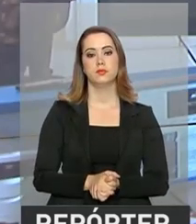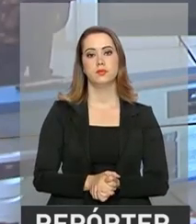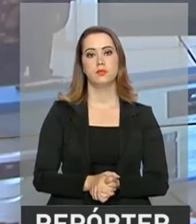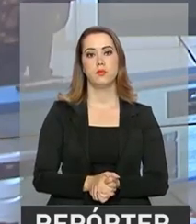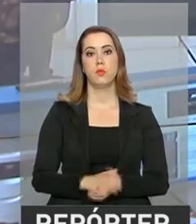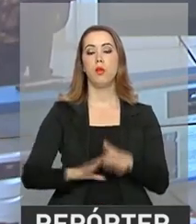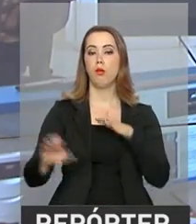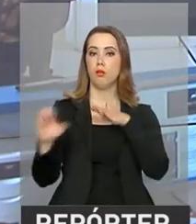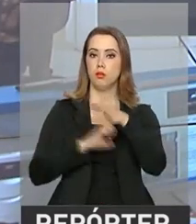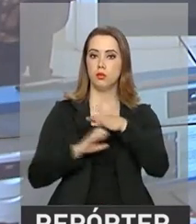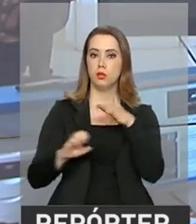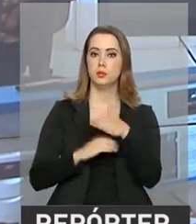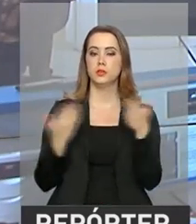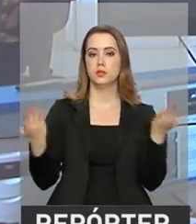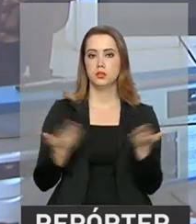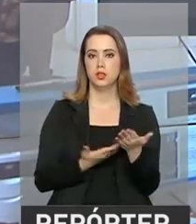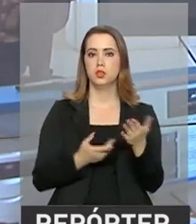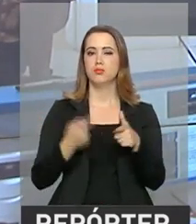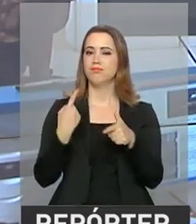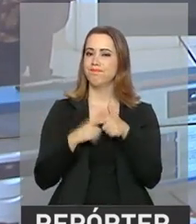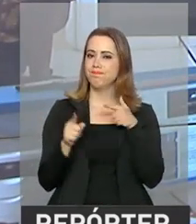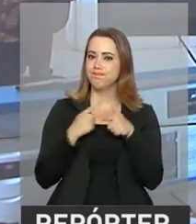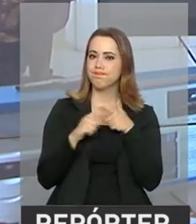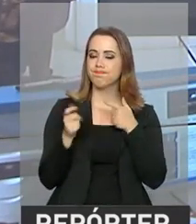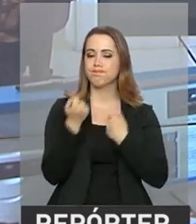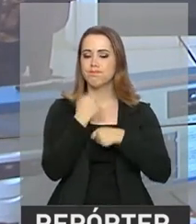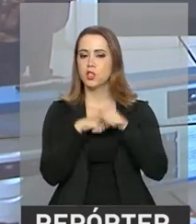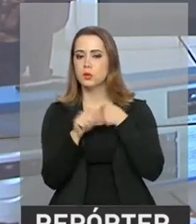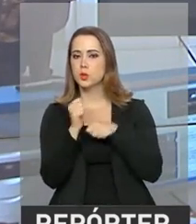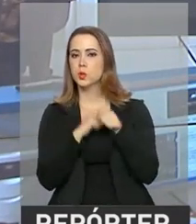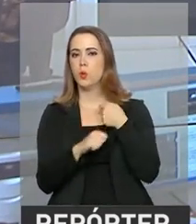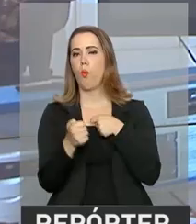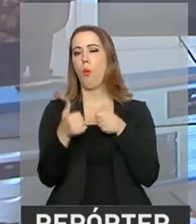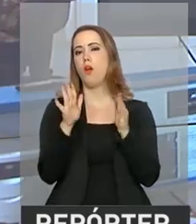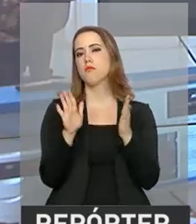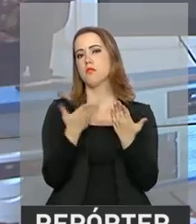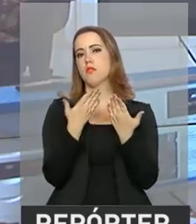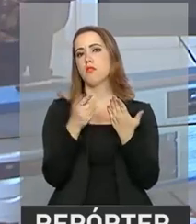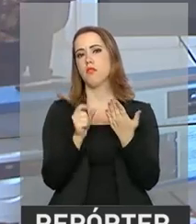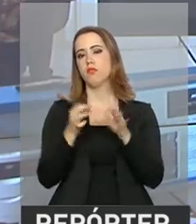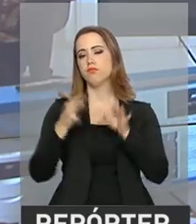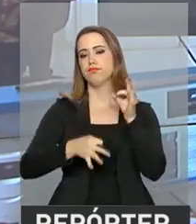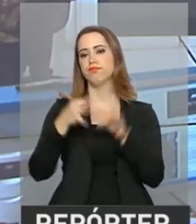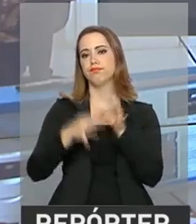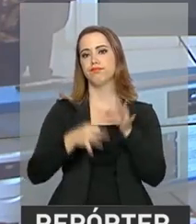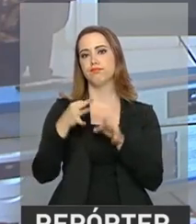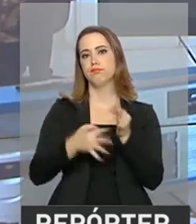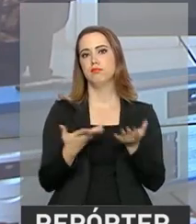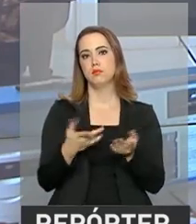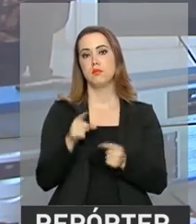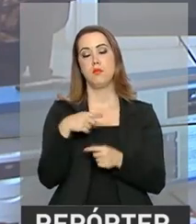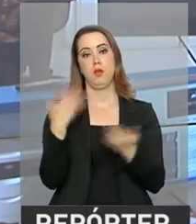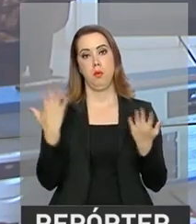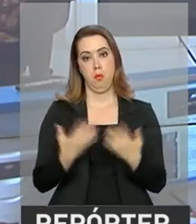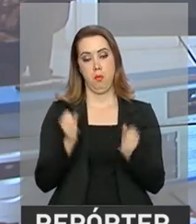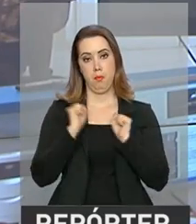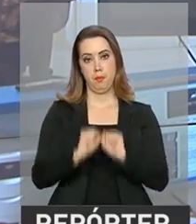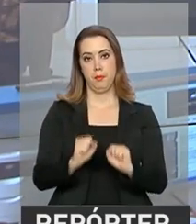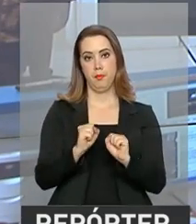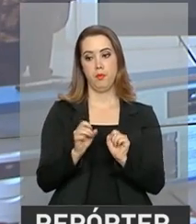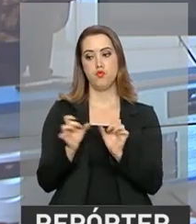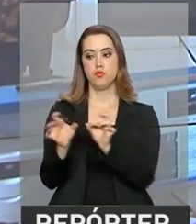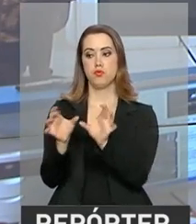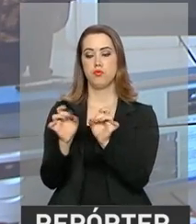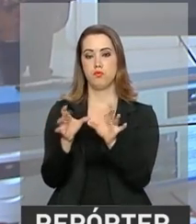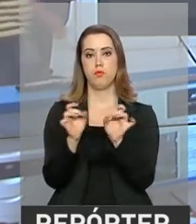empresas que passam por dificuldades como aquelas que estão em processo de recuperação judicial vão poder vender os bens a outras corpora